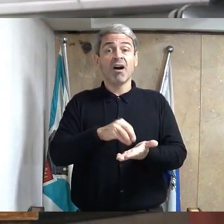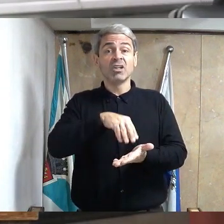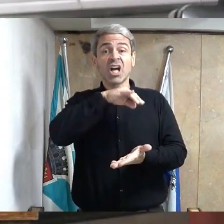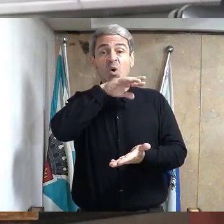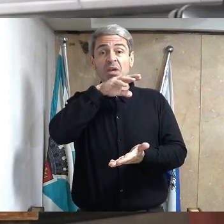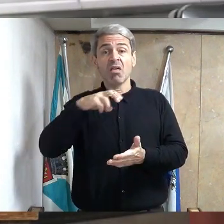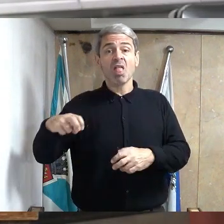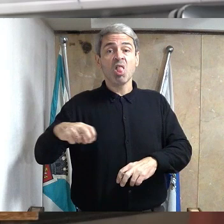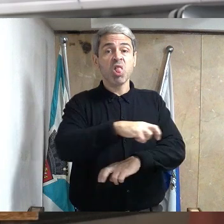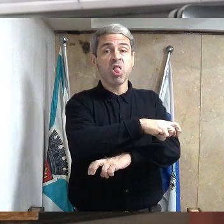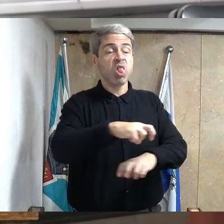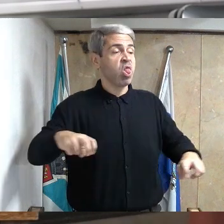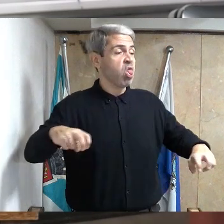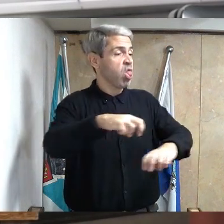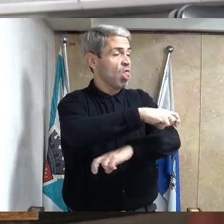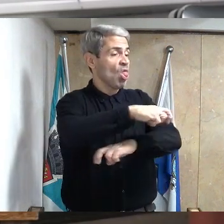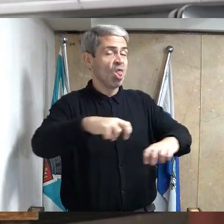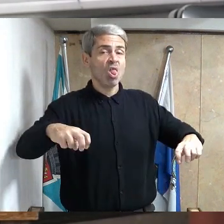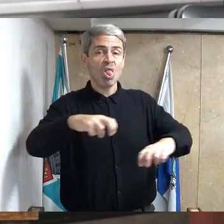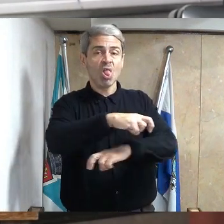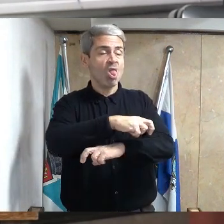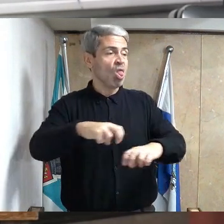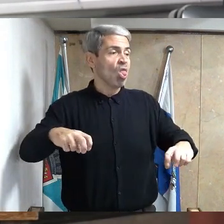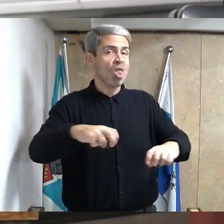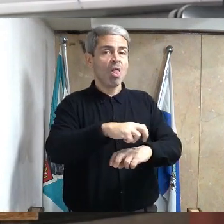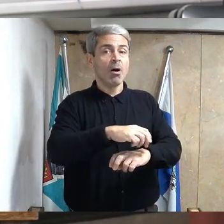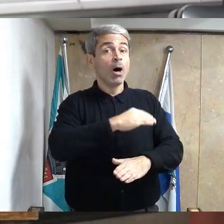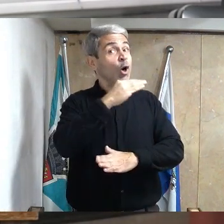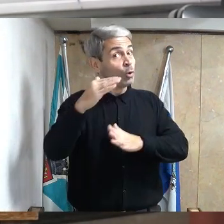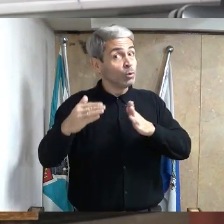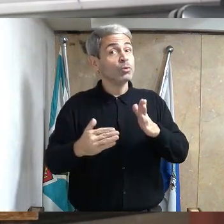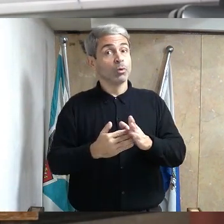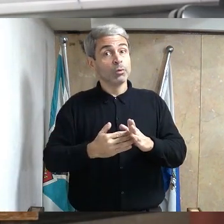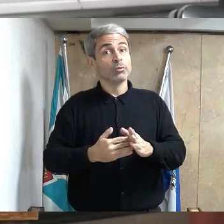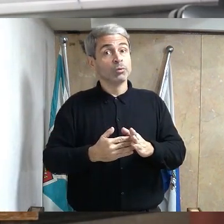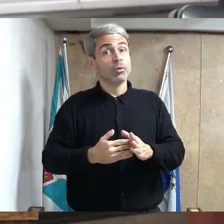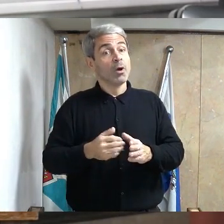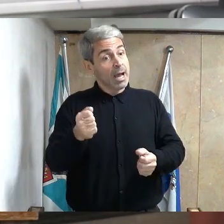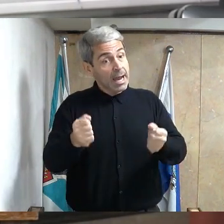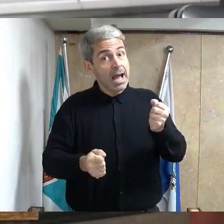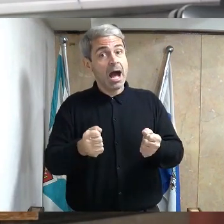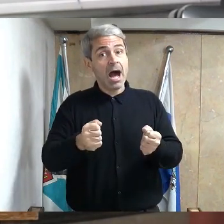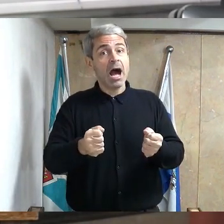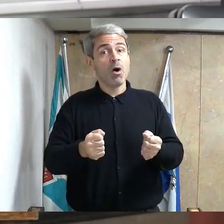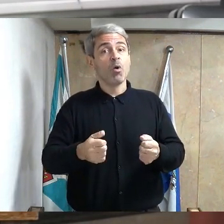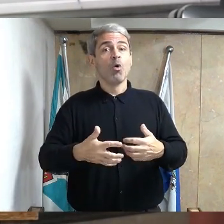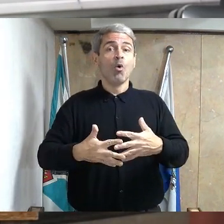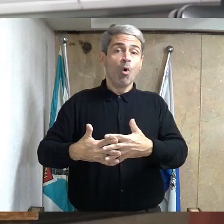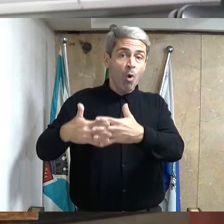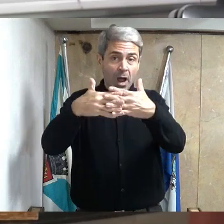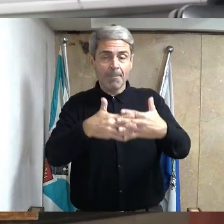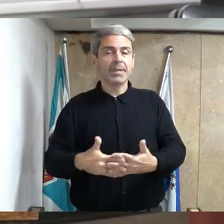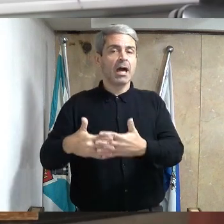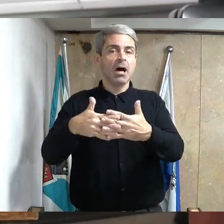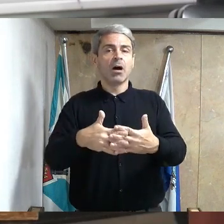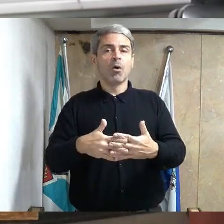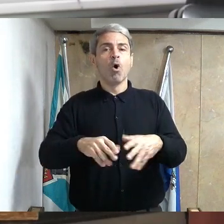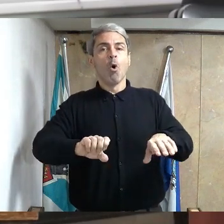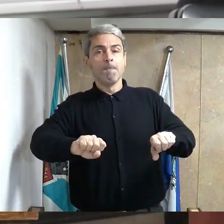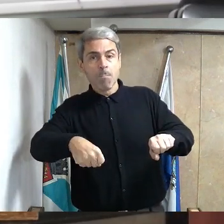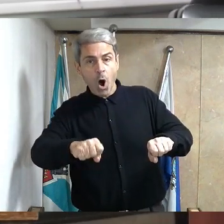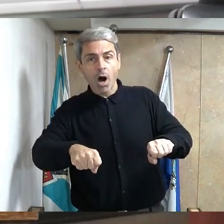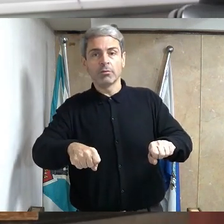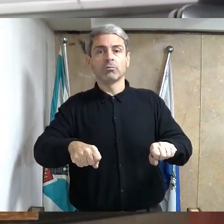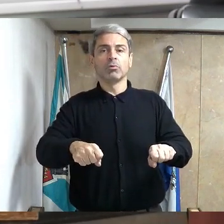todo veículo que passa na blitz tem que ser parado, ônibus, caminhão, moto, carro, mas eles só estavam parando